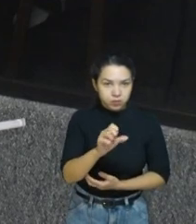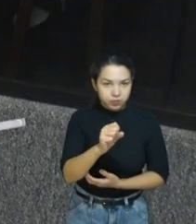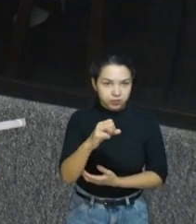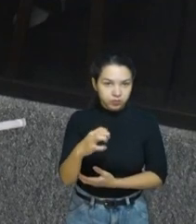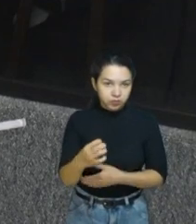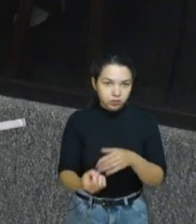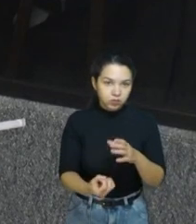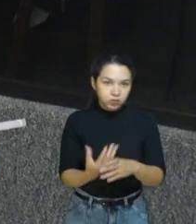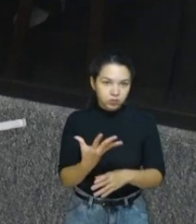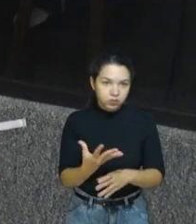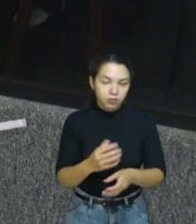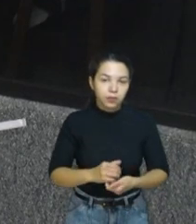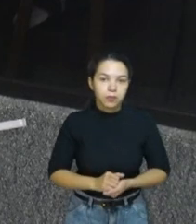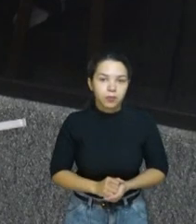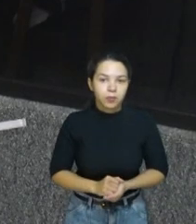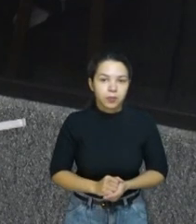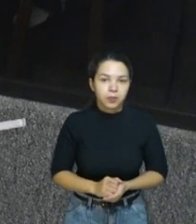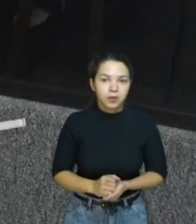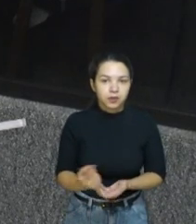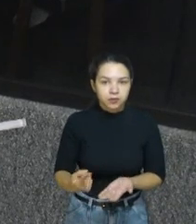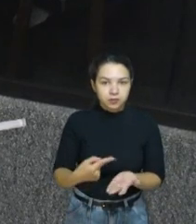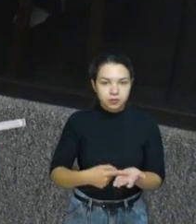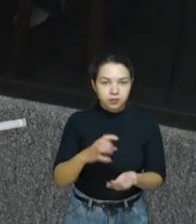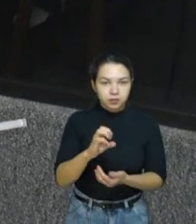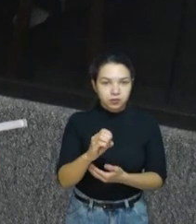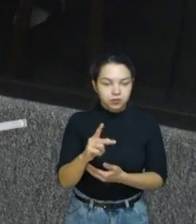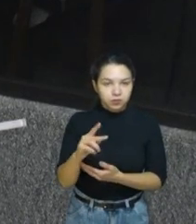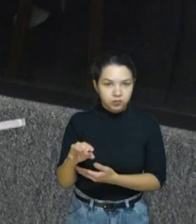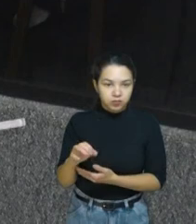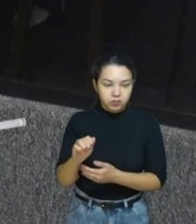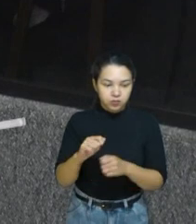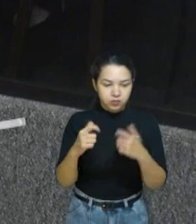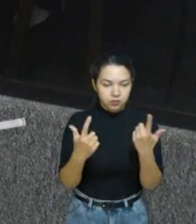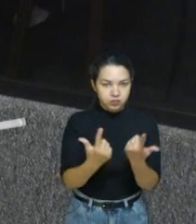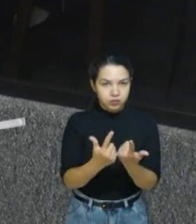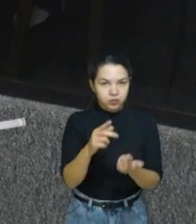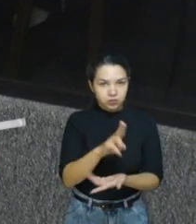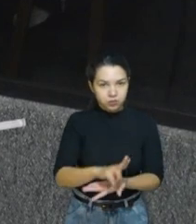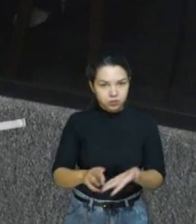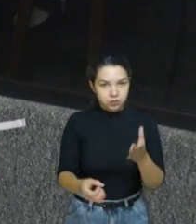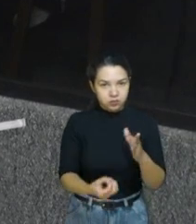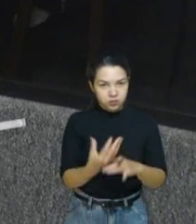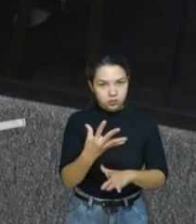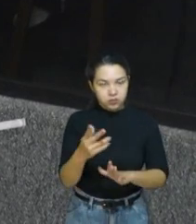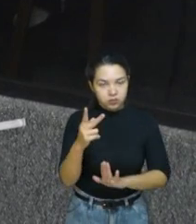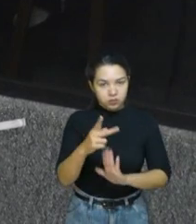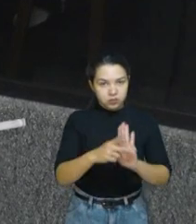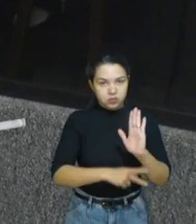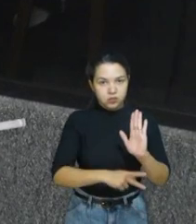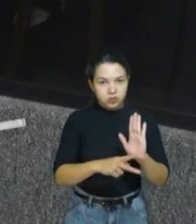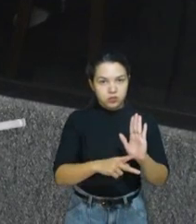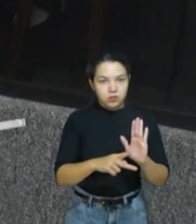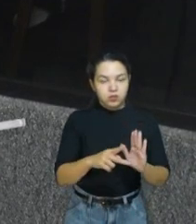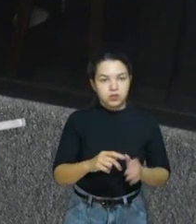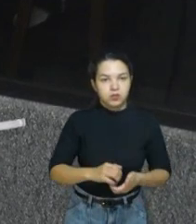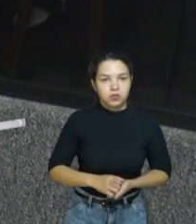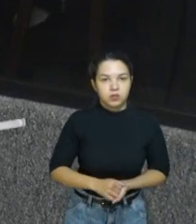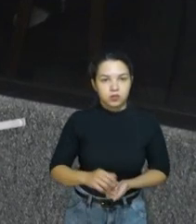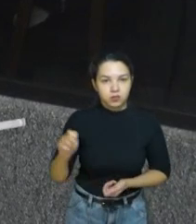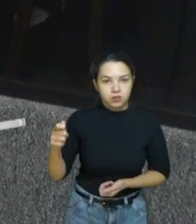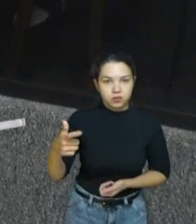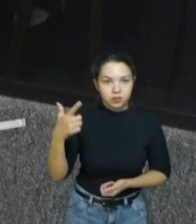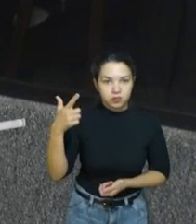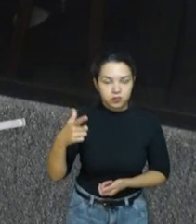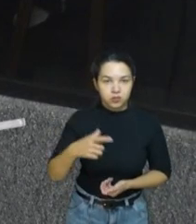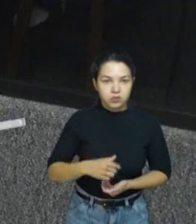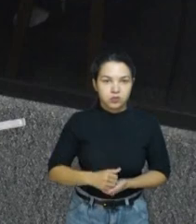para a realização do termo de cooperação entre a Assembleia e a Universidade na construção de um projeto luminotécnico que inclui